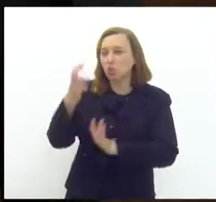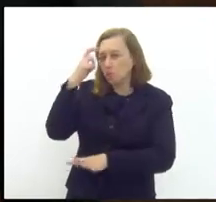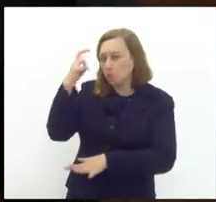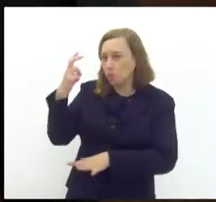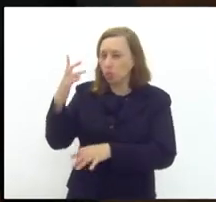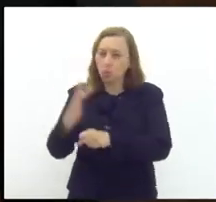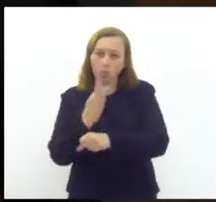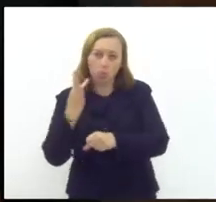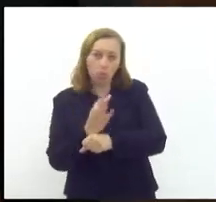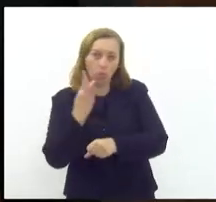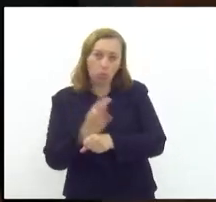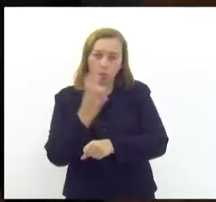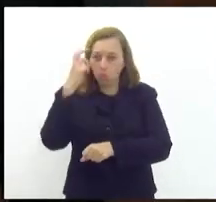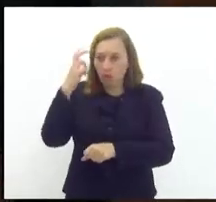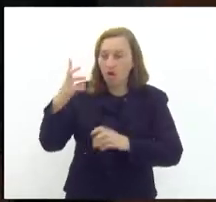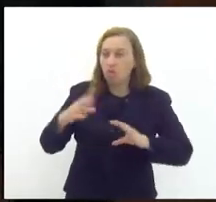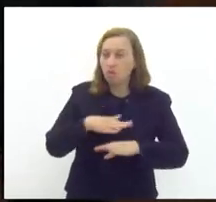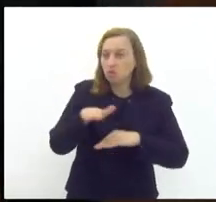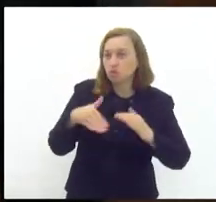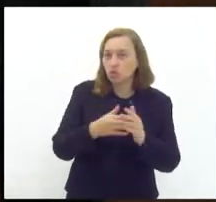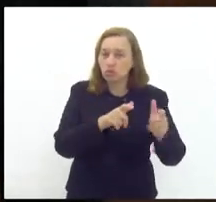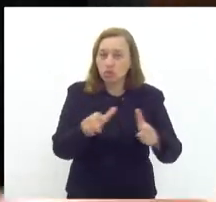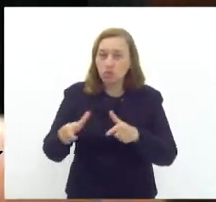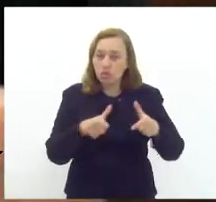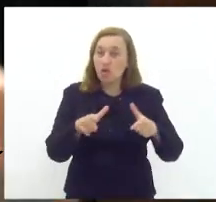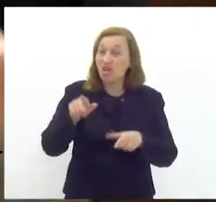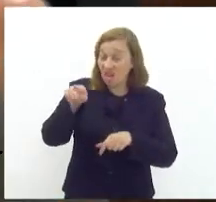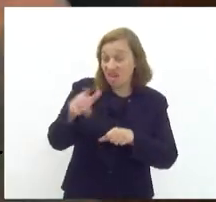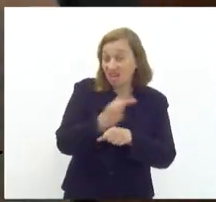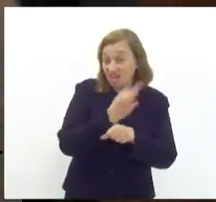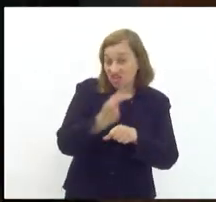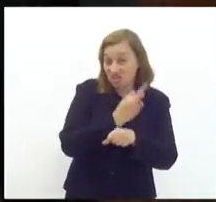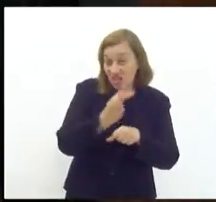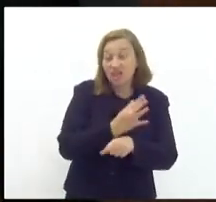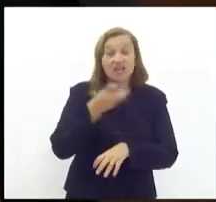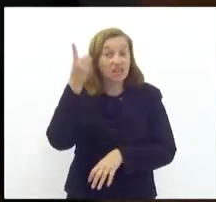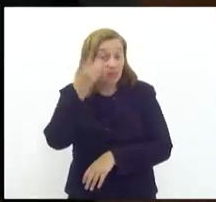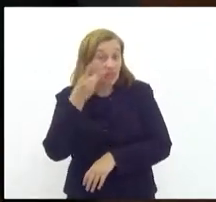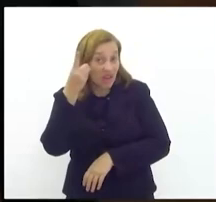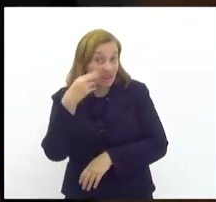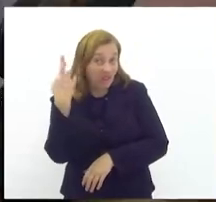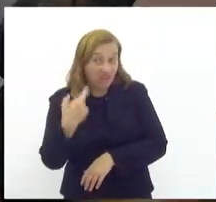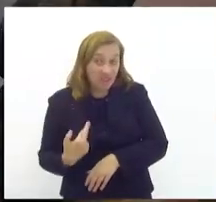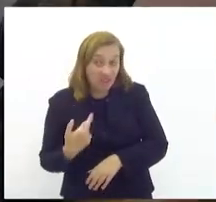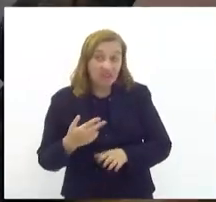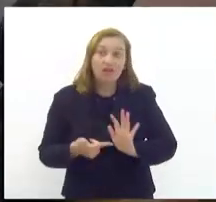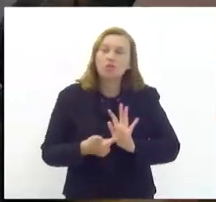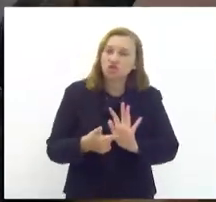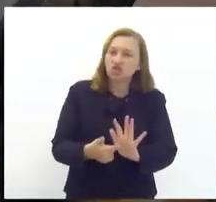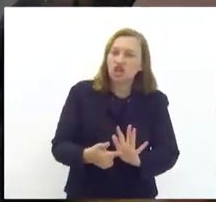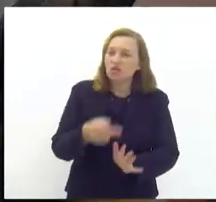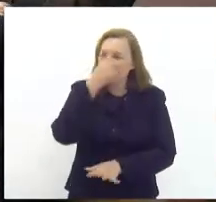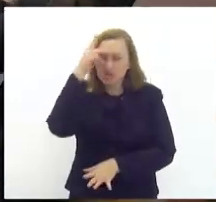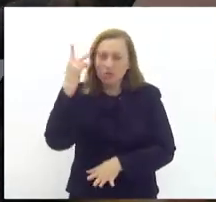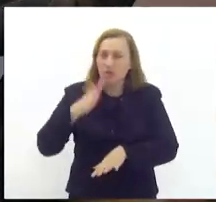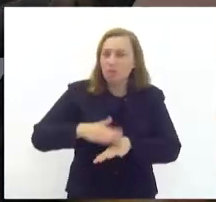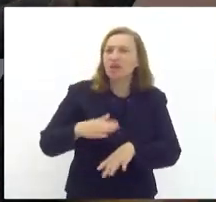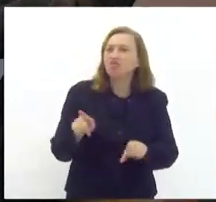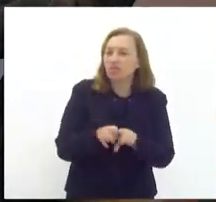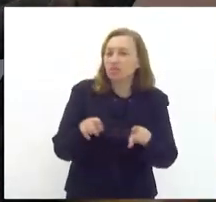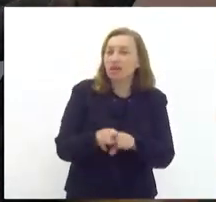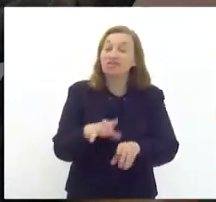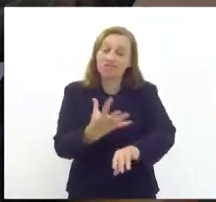resistência cultural por todos os povos essa resistência cultural deputada Renata que vai fazer com que pessoas mais também